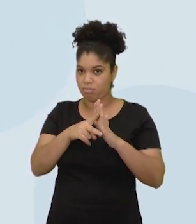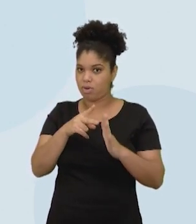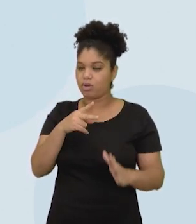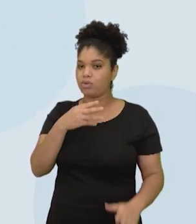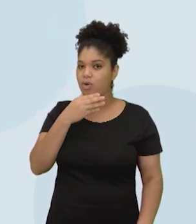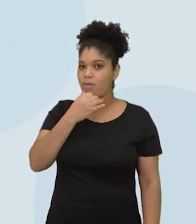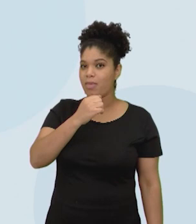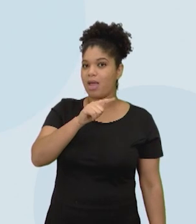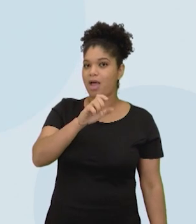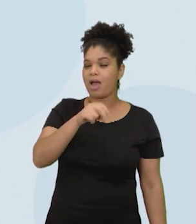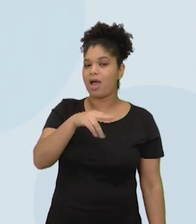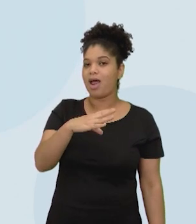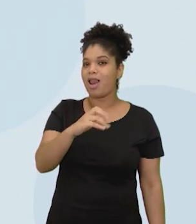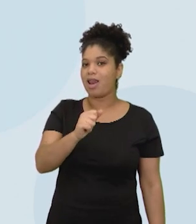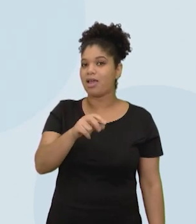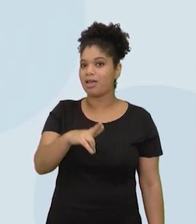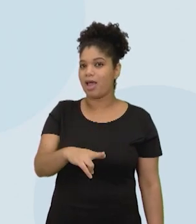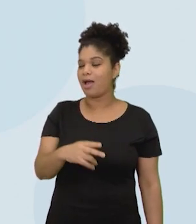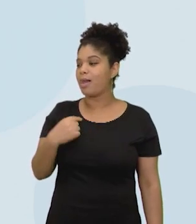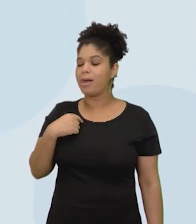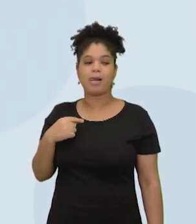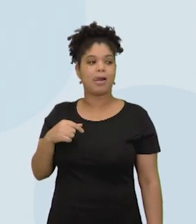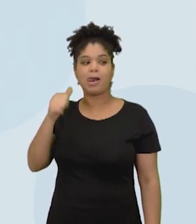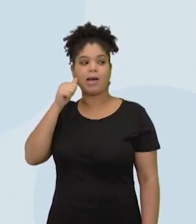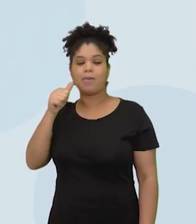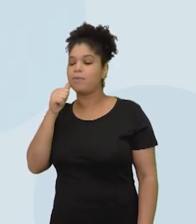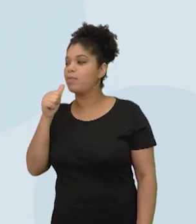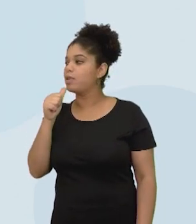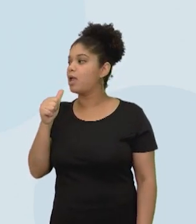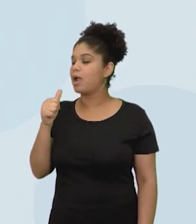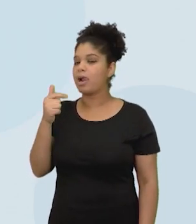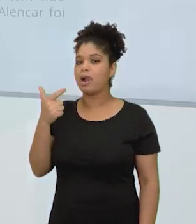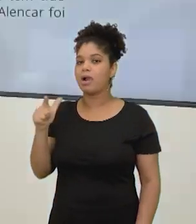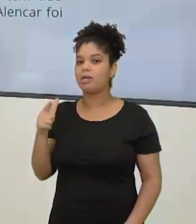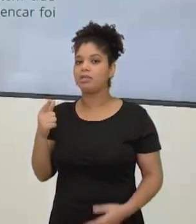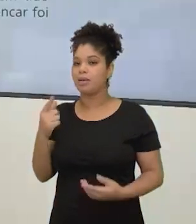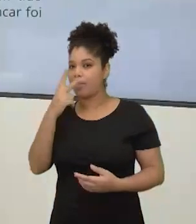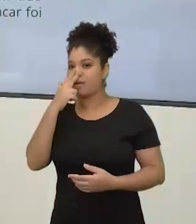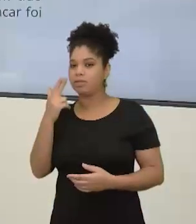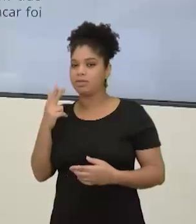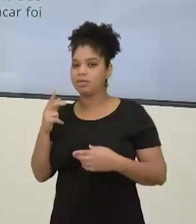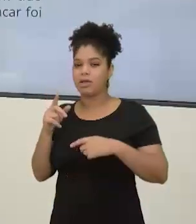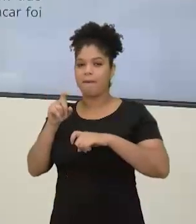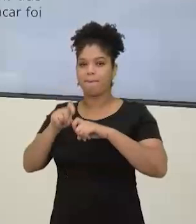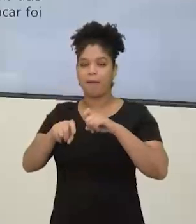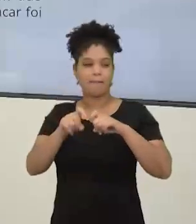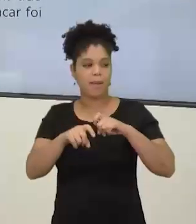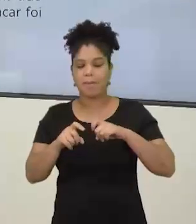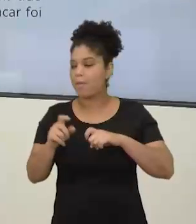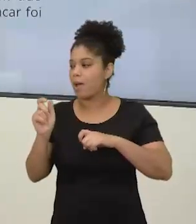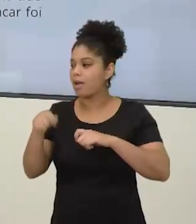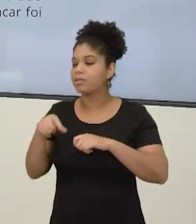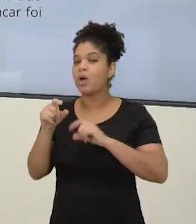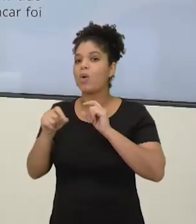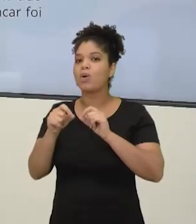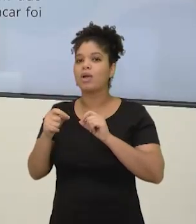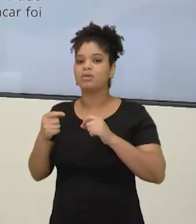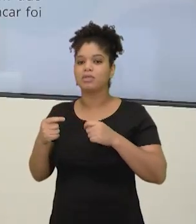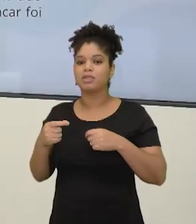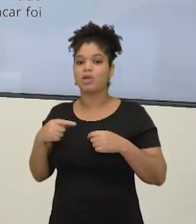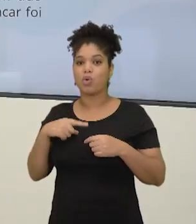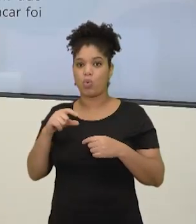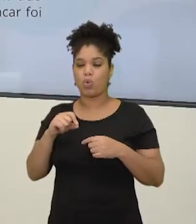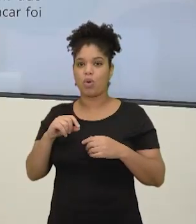filhos. 12 filhos! José de Alencar foi o primogênito da casa. Eu tive a oportunidade de ir a Fortaleza uma vez e